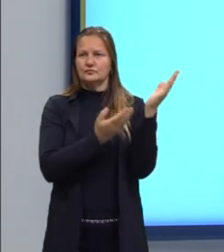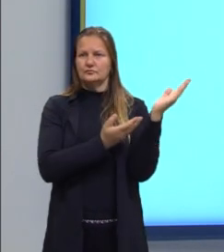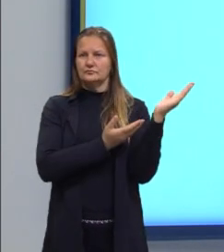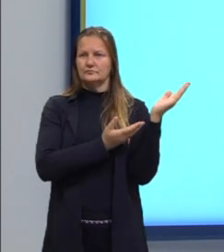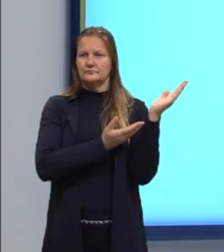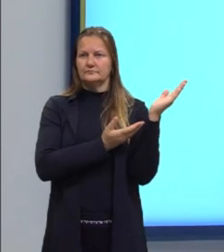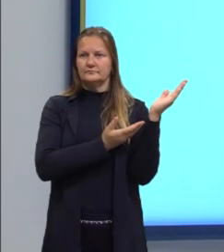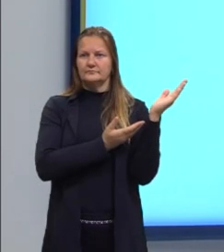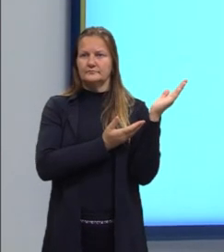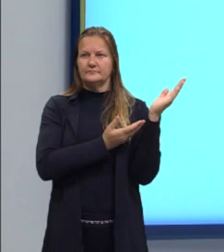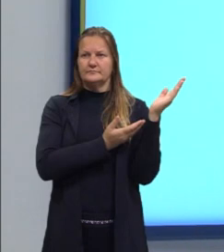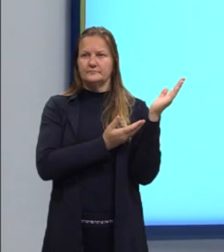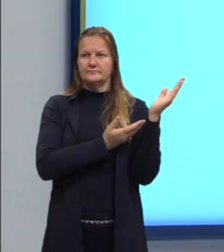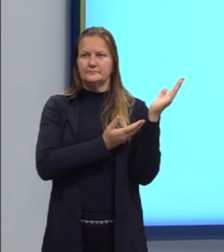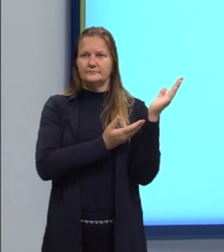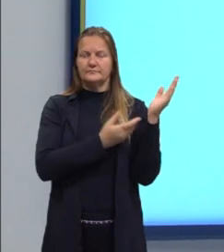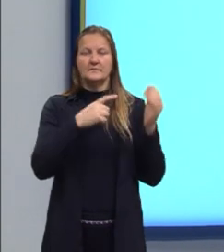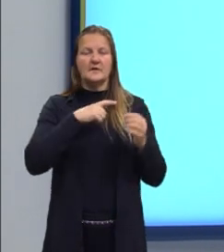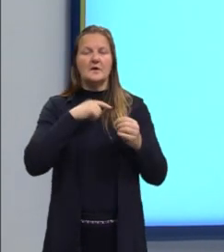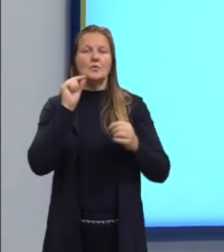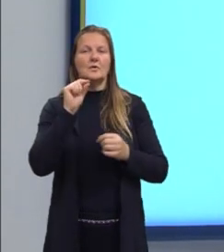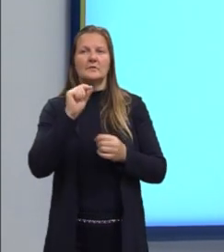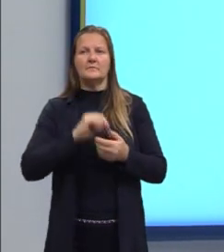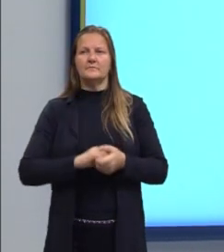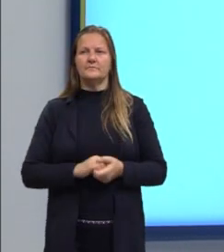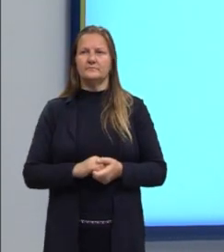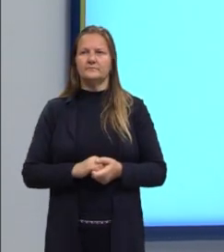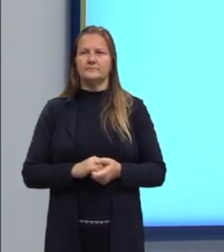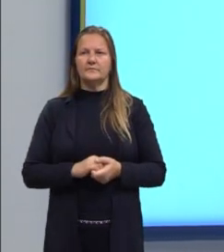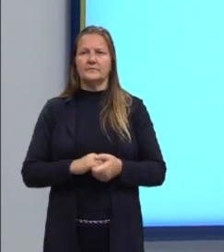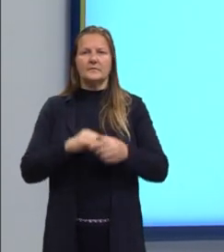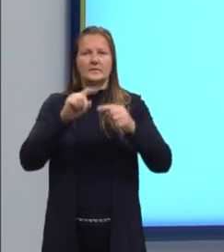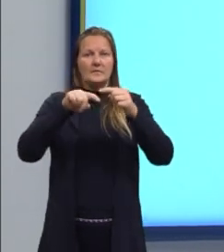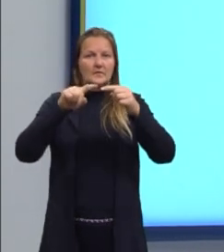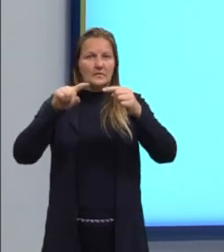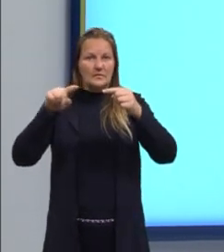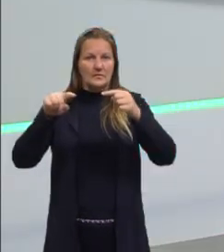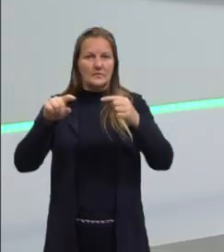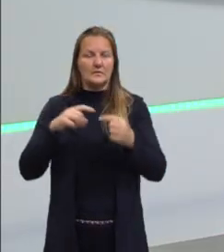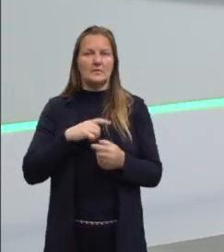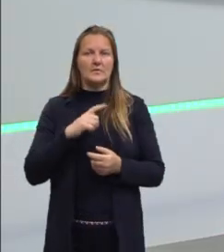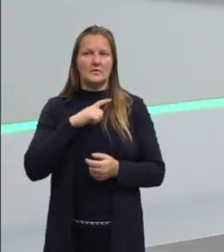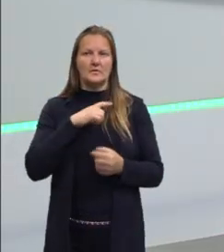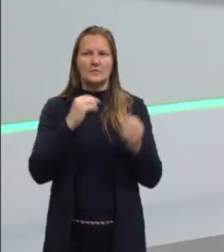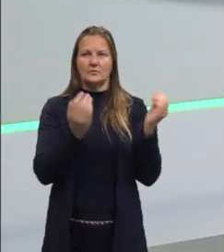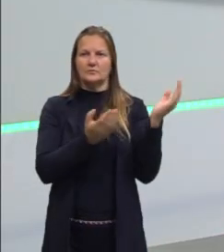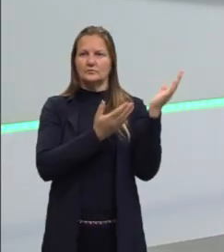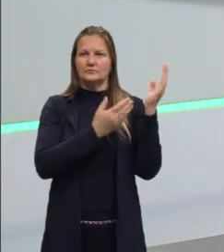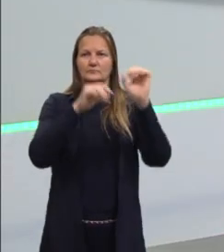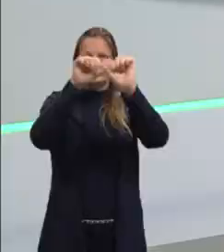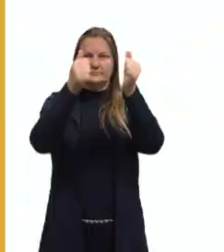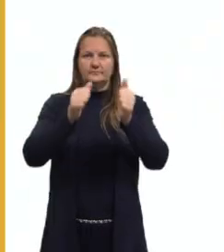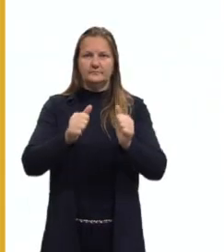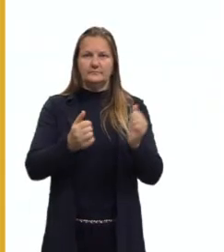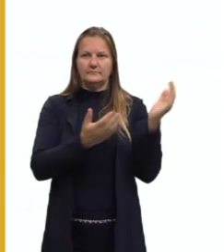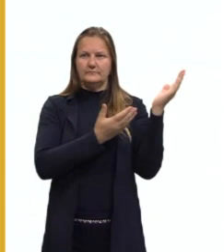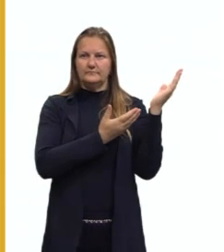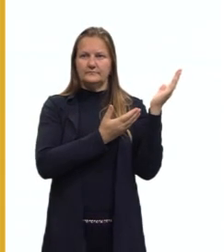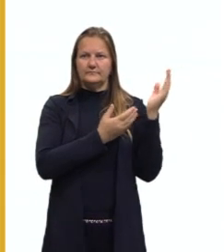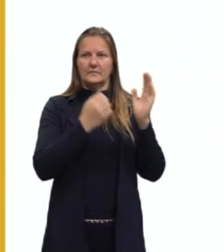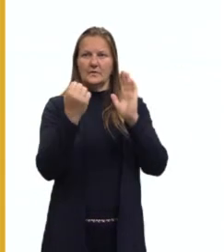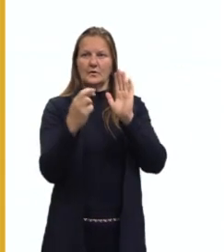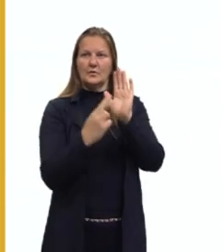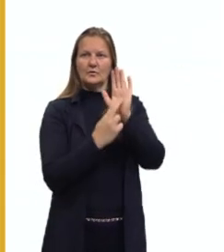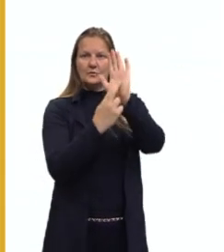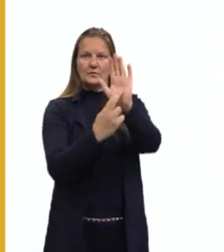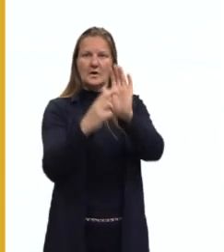o que que nós temos nas equações nós temos as variáveis que aqui na nossa imagem elas estão representadas